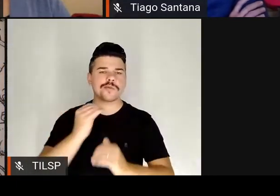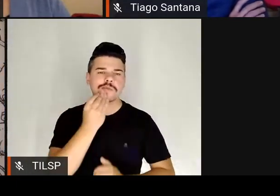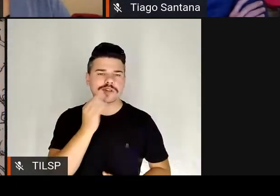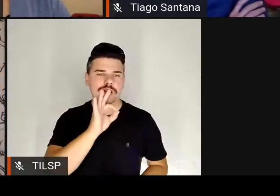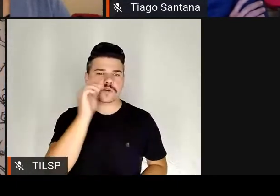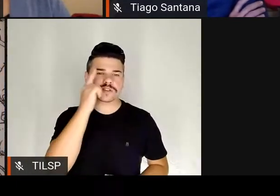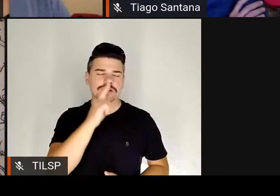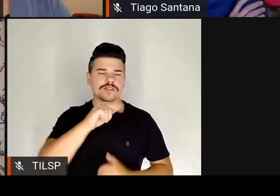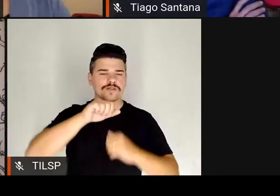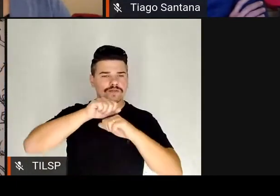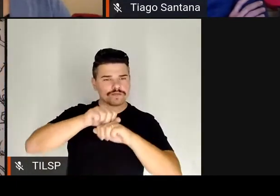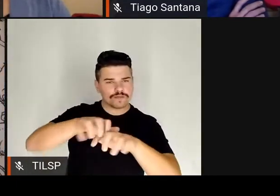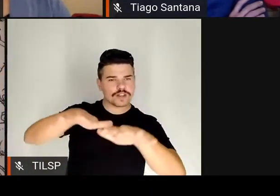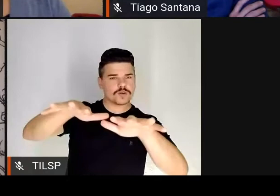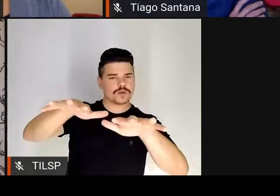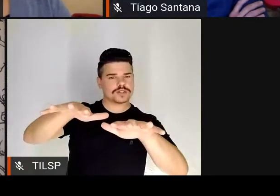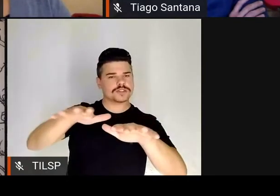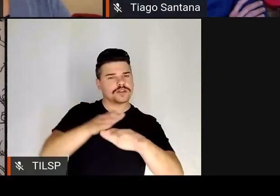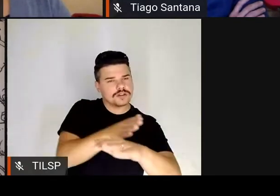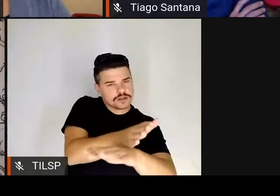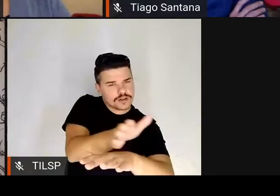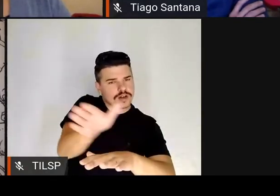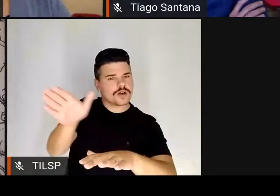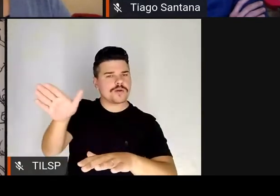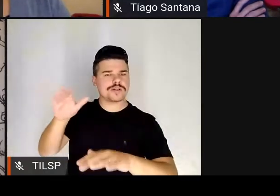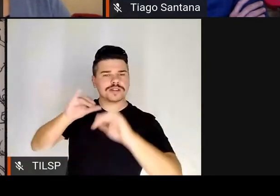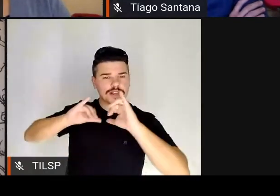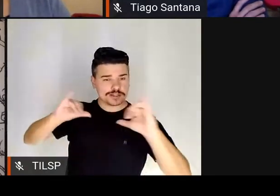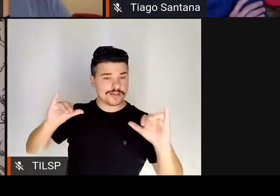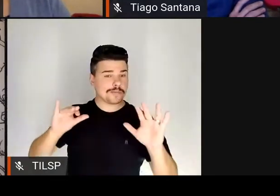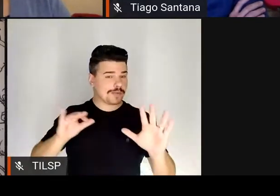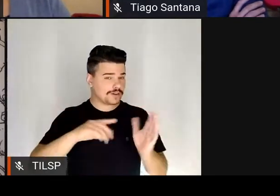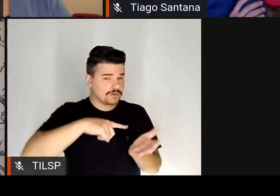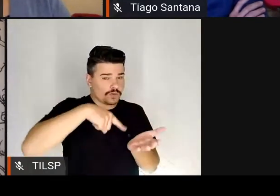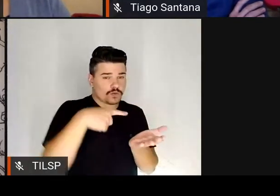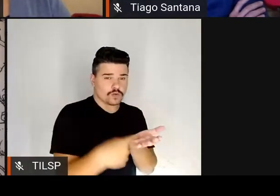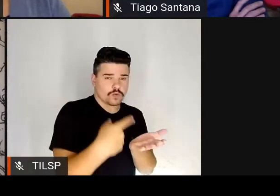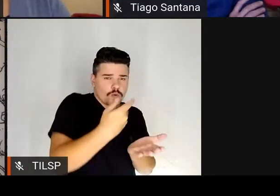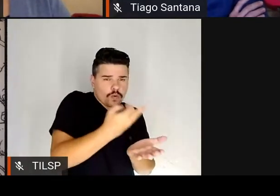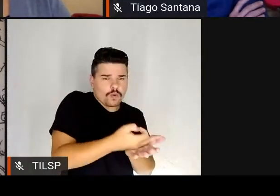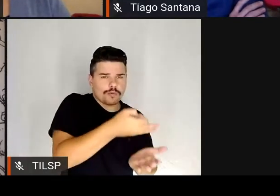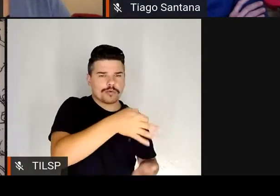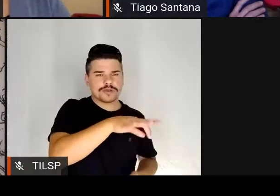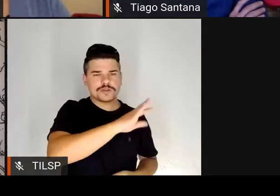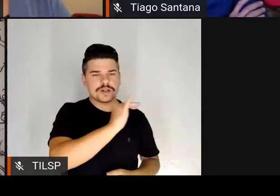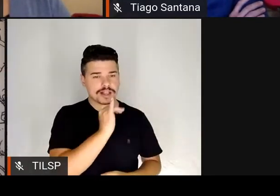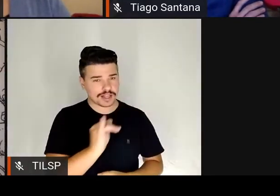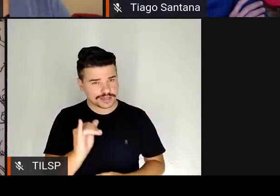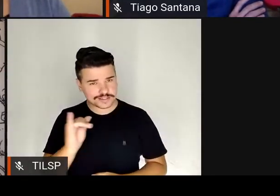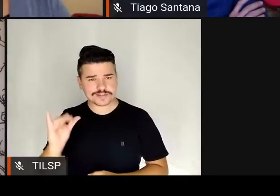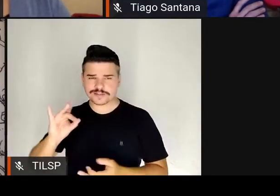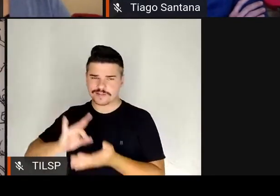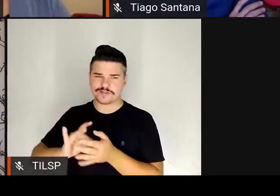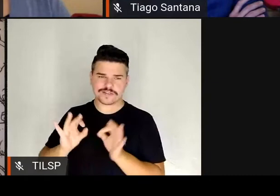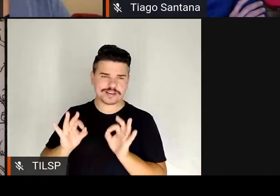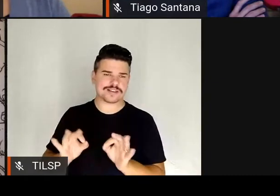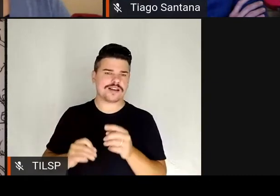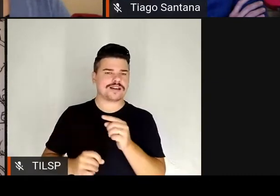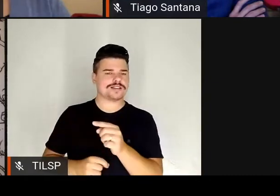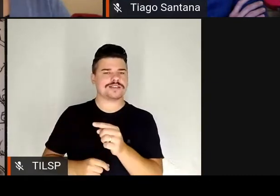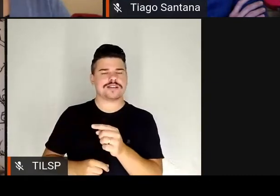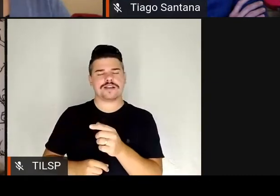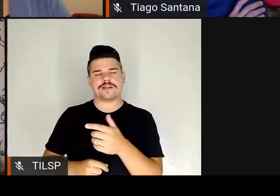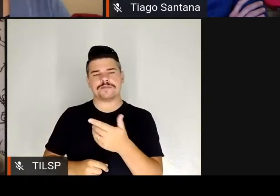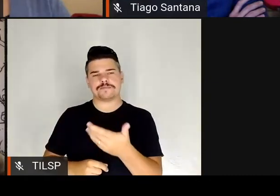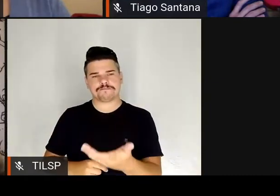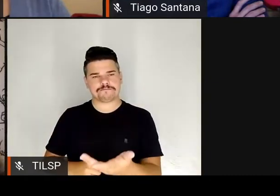veiculação para aquelas narrativas, né? Mas o compromisso com essas narrativas, às vezes, é, de fato, né, o